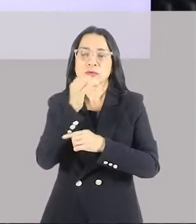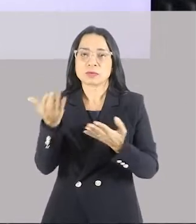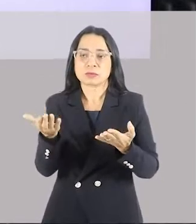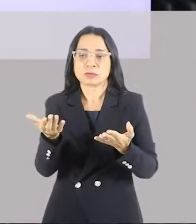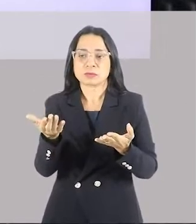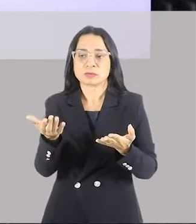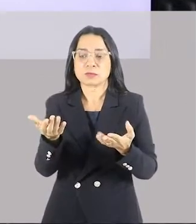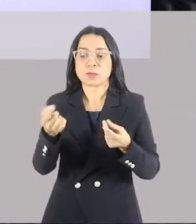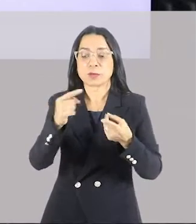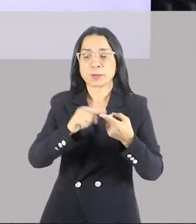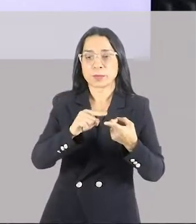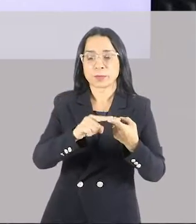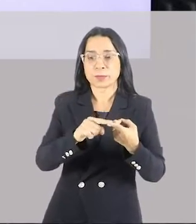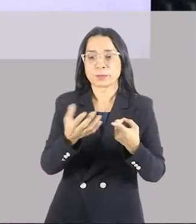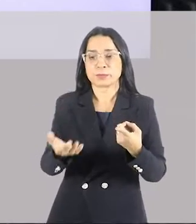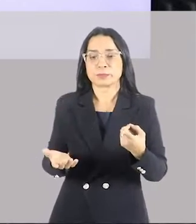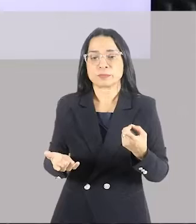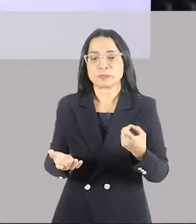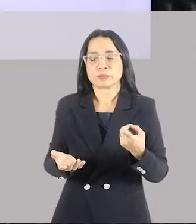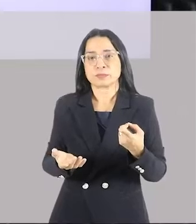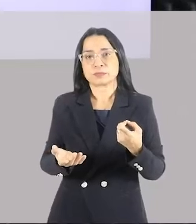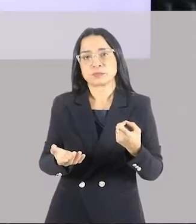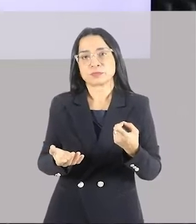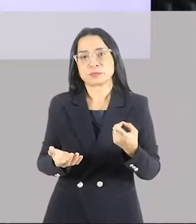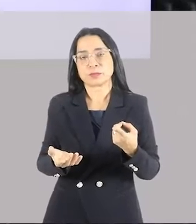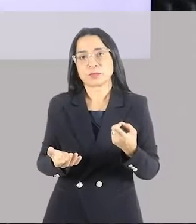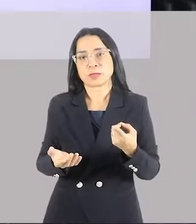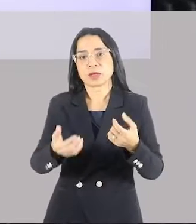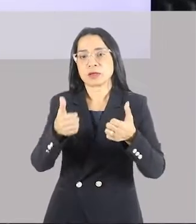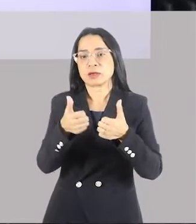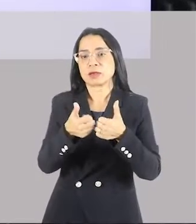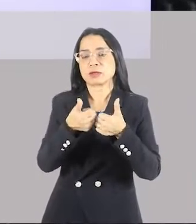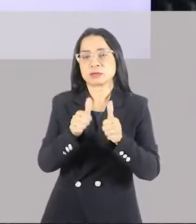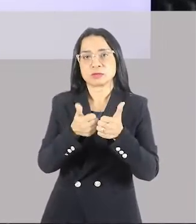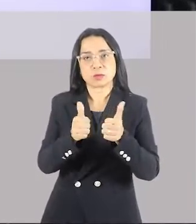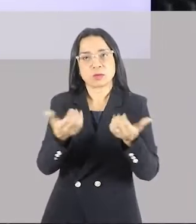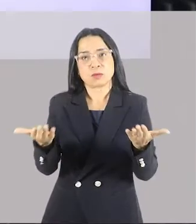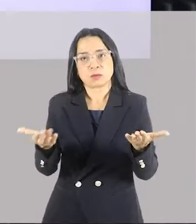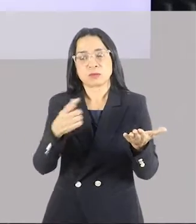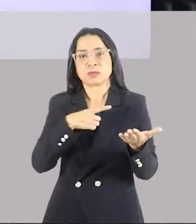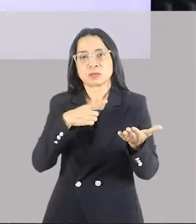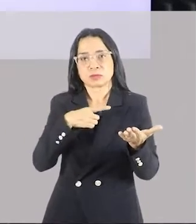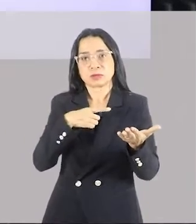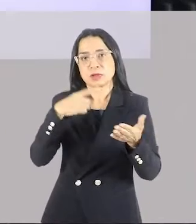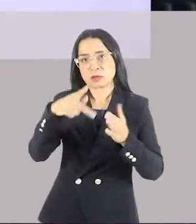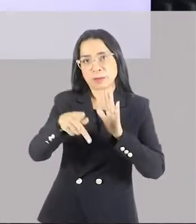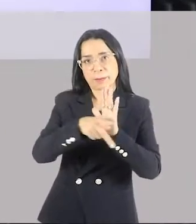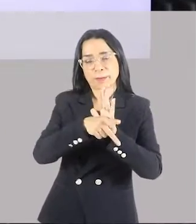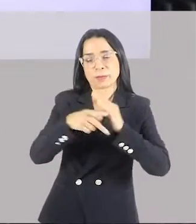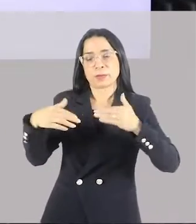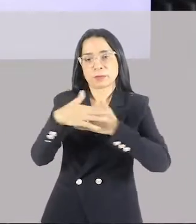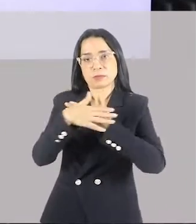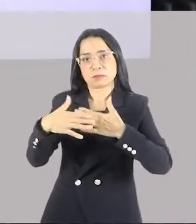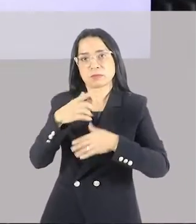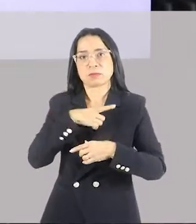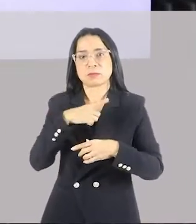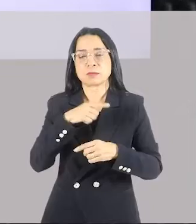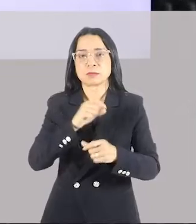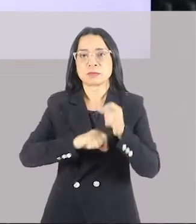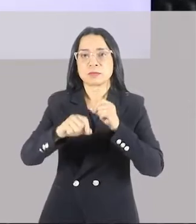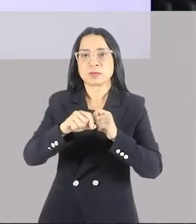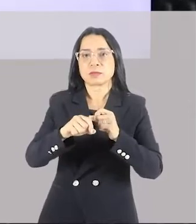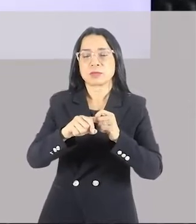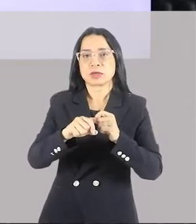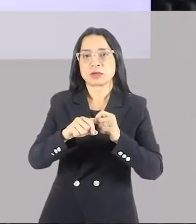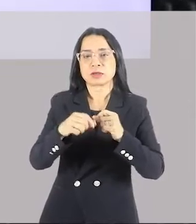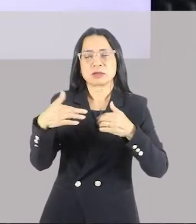serviço público. Por exemplo, o serviço de ônibus, eventualmente, que tem na sua cidade ou que tem nas